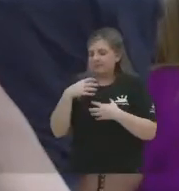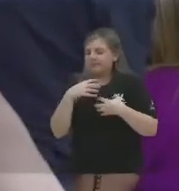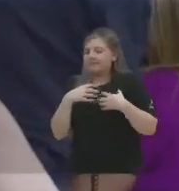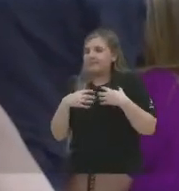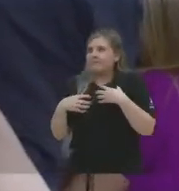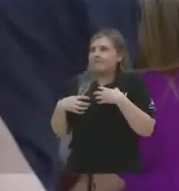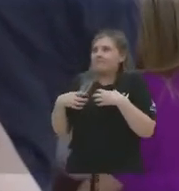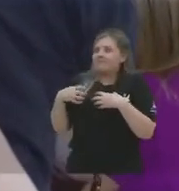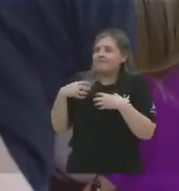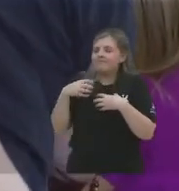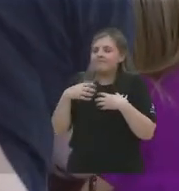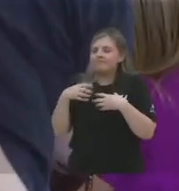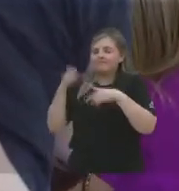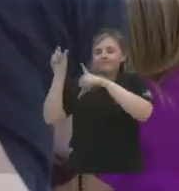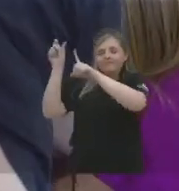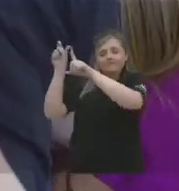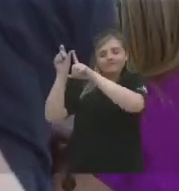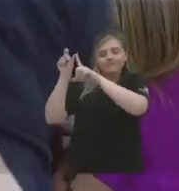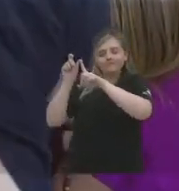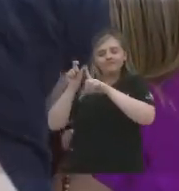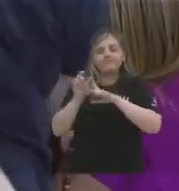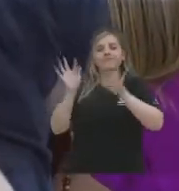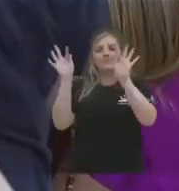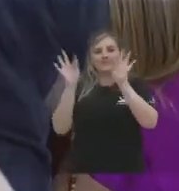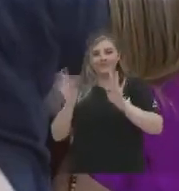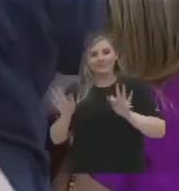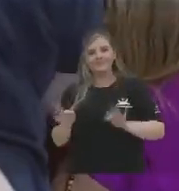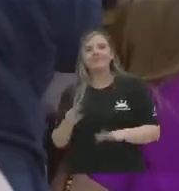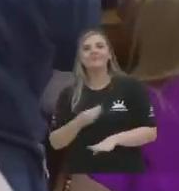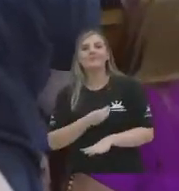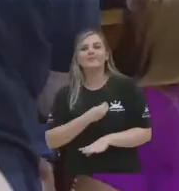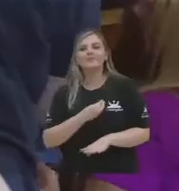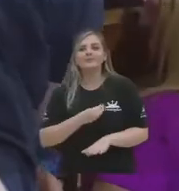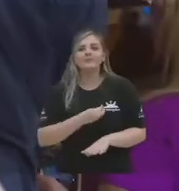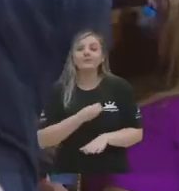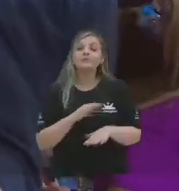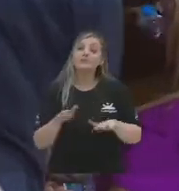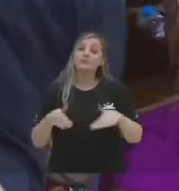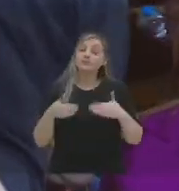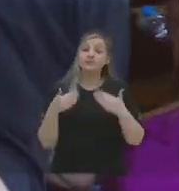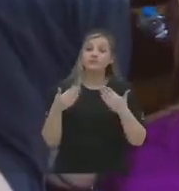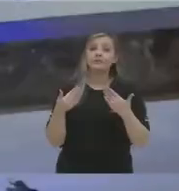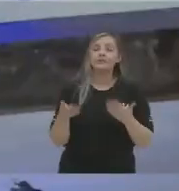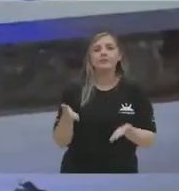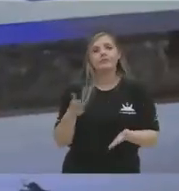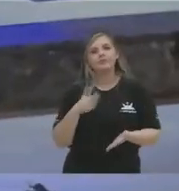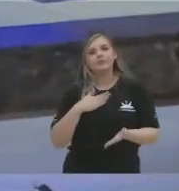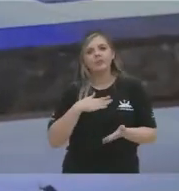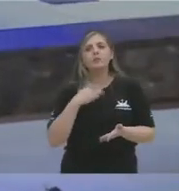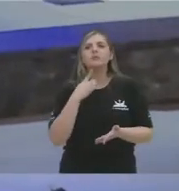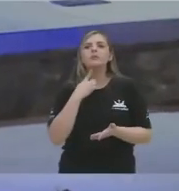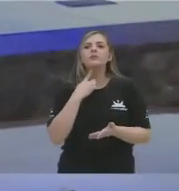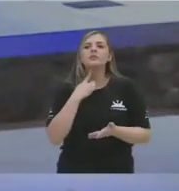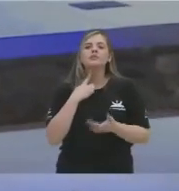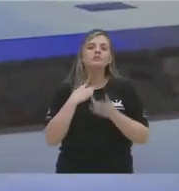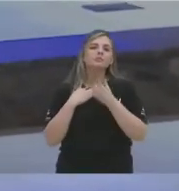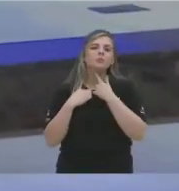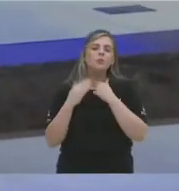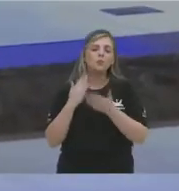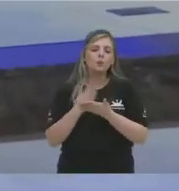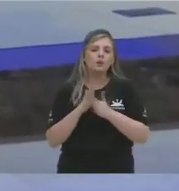pela palavra e ser feliz, então a minha sede